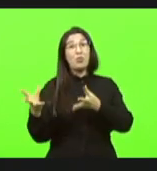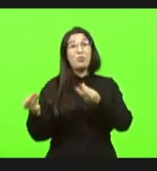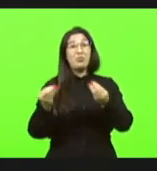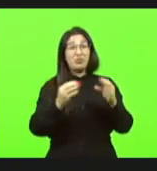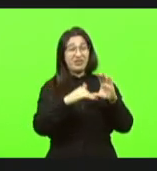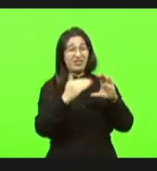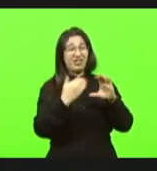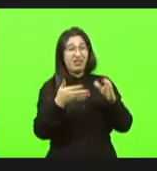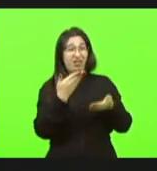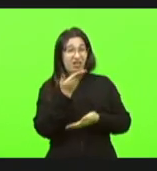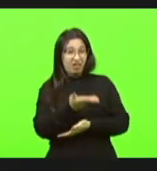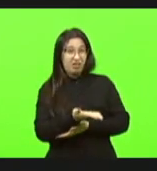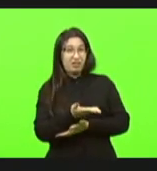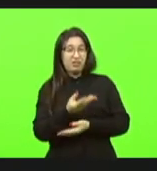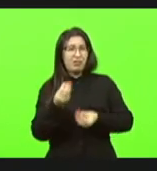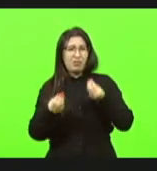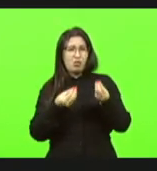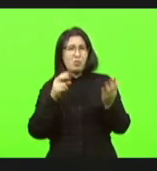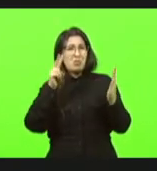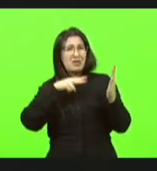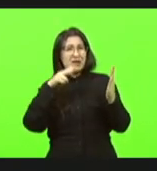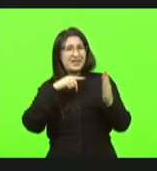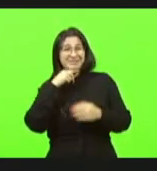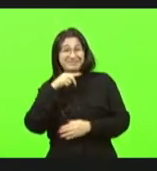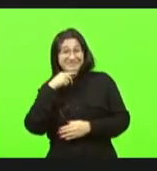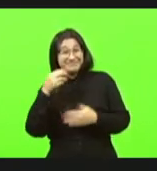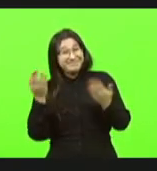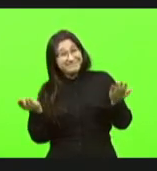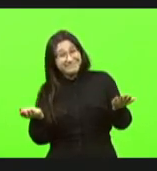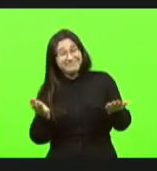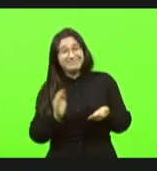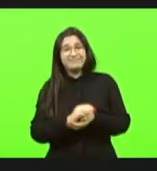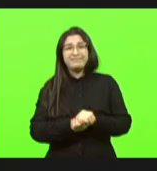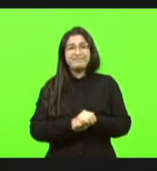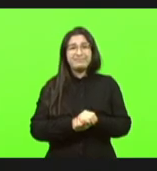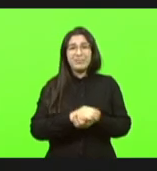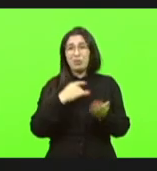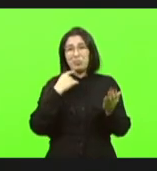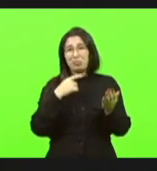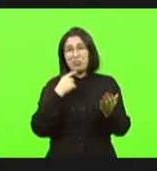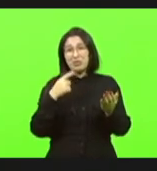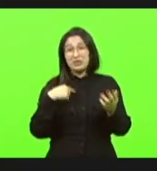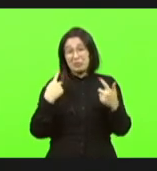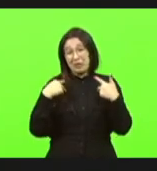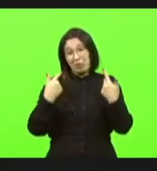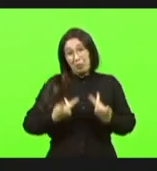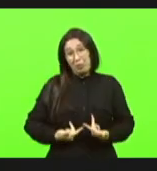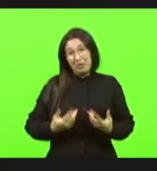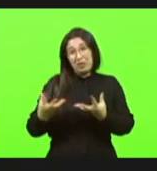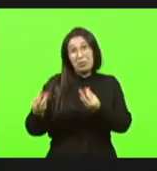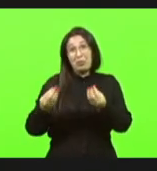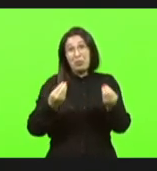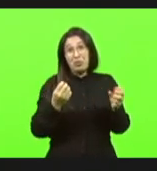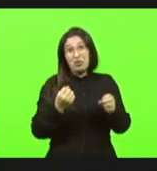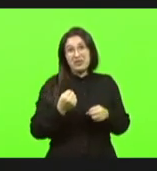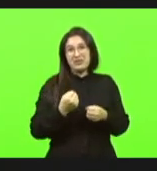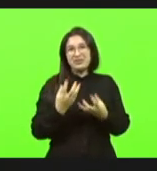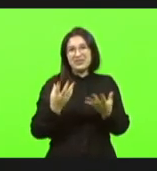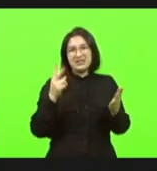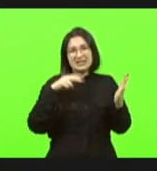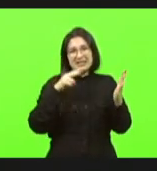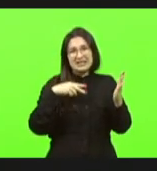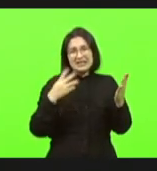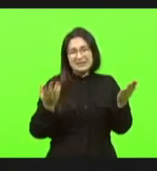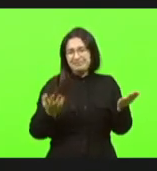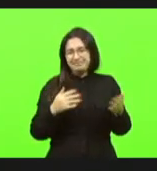ali a gente não tem como ler mesmo era humanamente impossível devido ao número delas ali porém